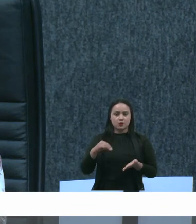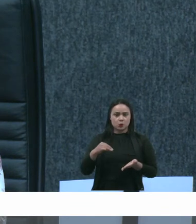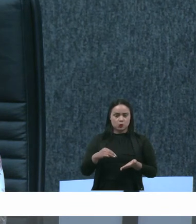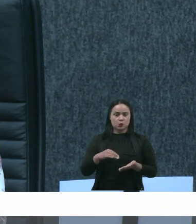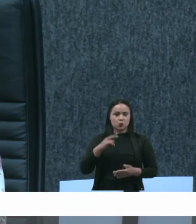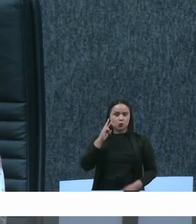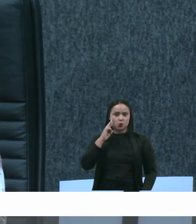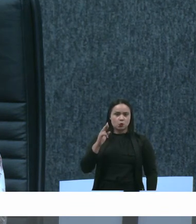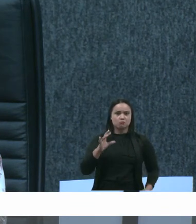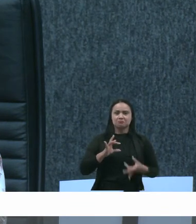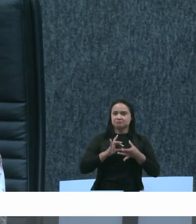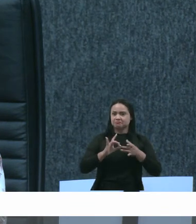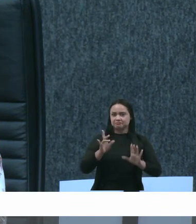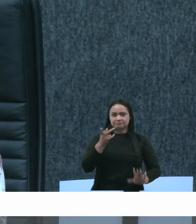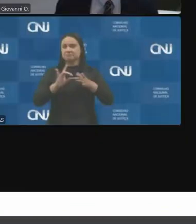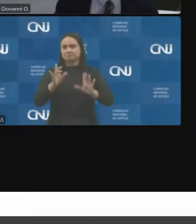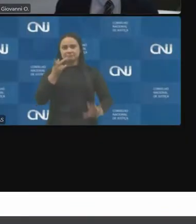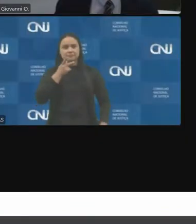doutor João, está com a palavra.